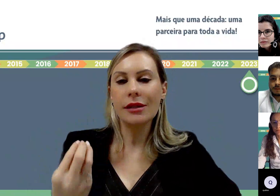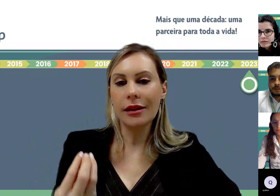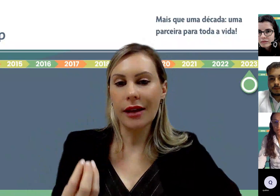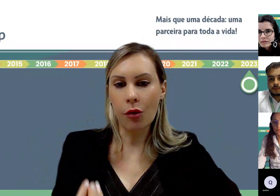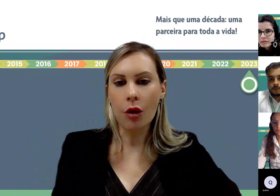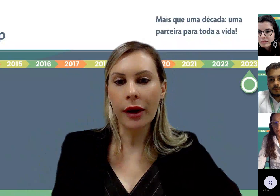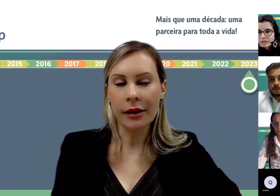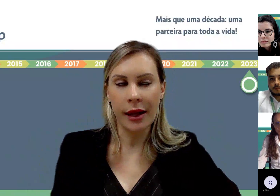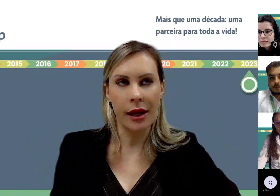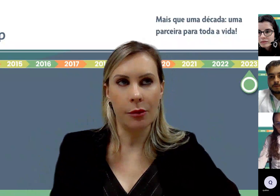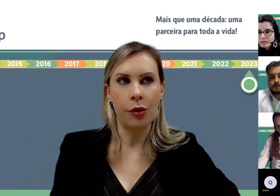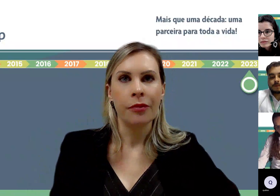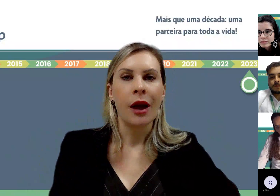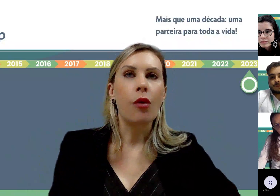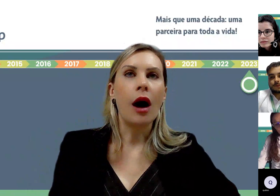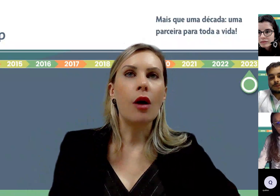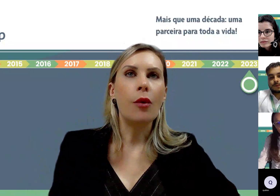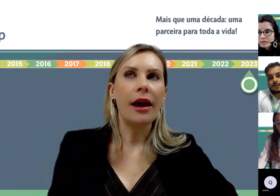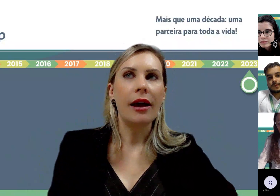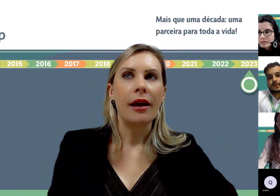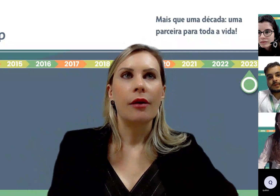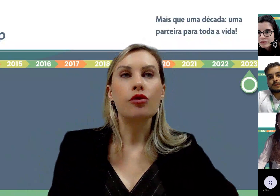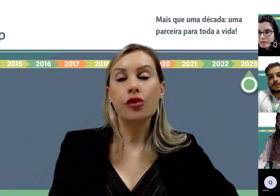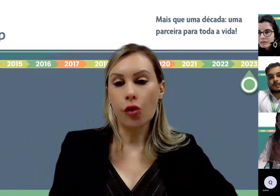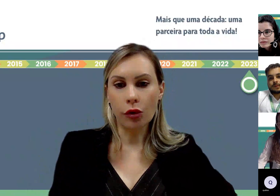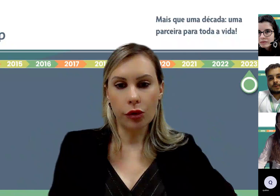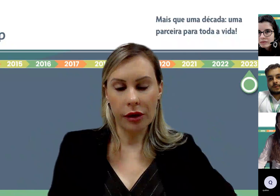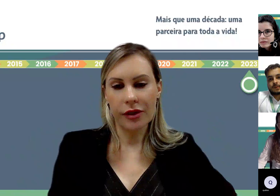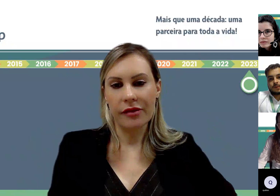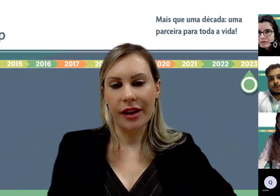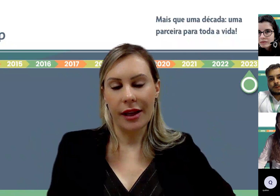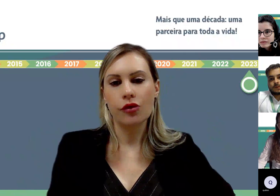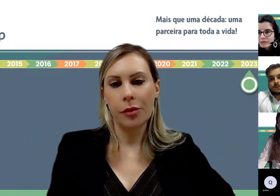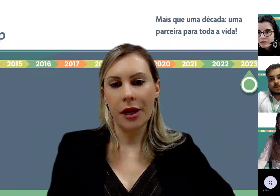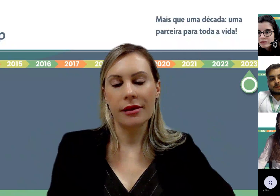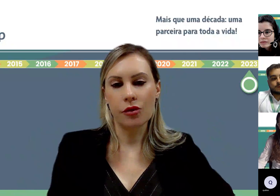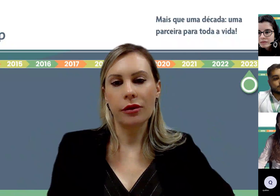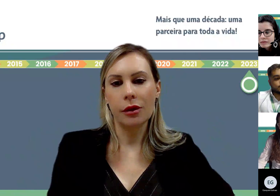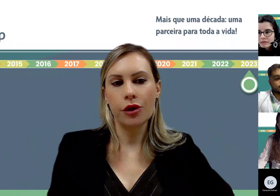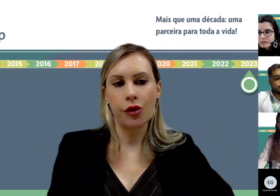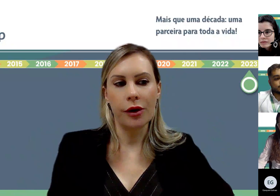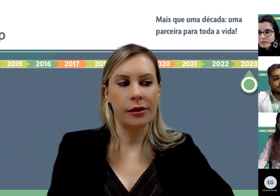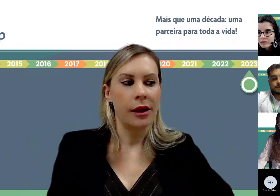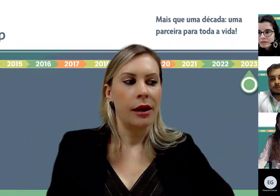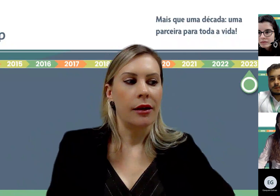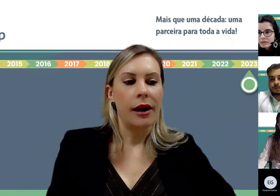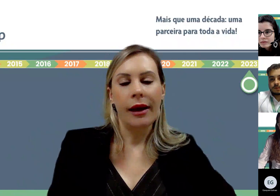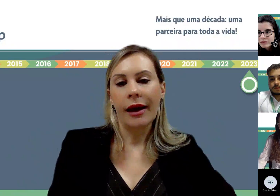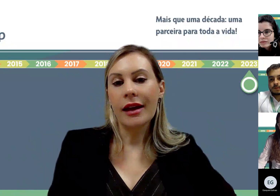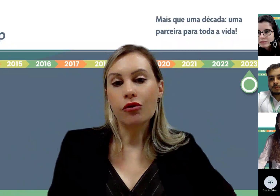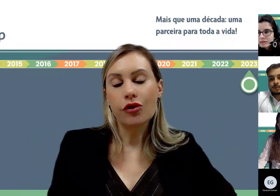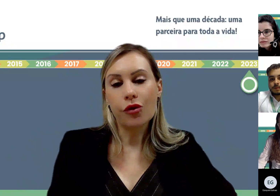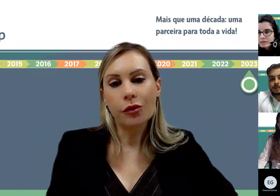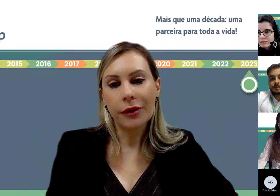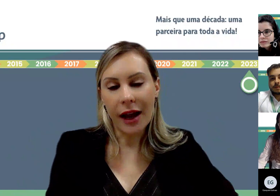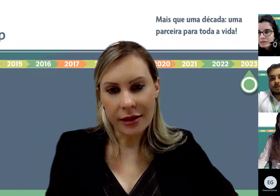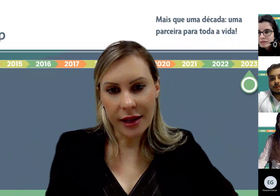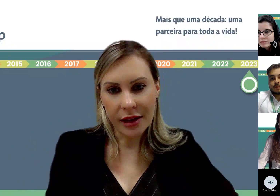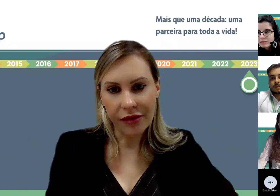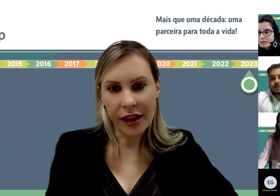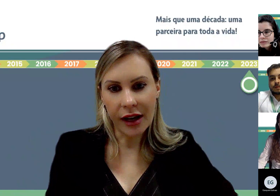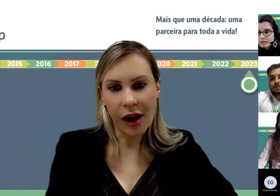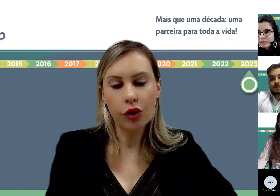você solicita a qualquer tempo. Qual é o desconto que você vai ter sobre essas contribuições? aí é um desconto